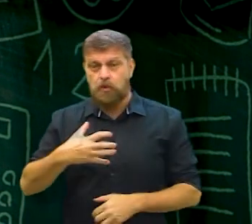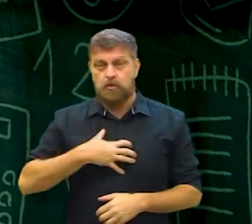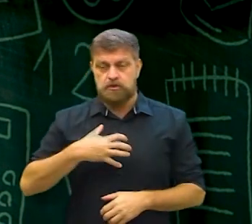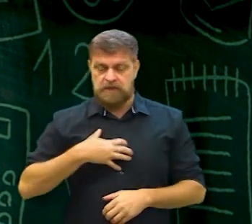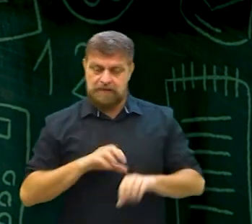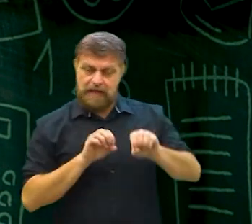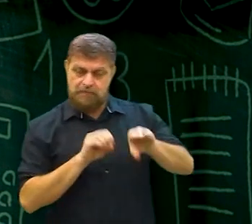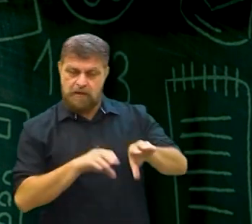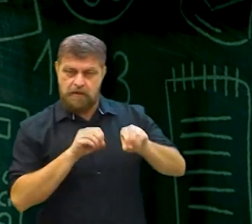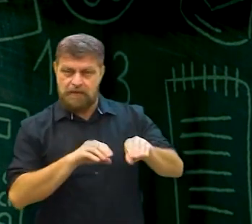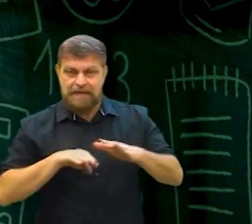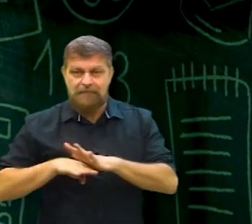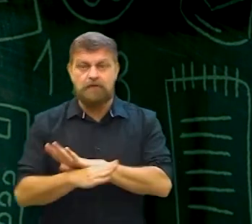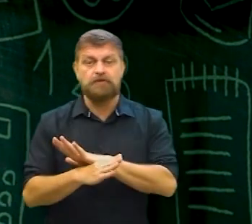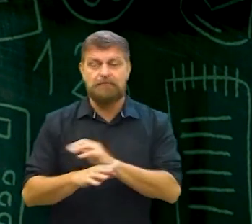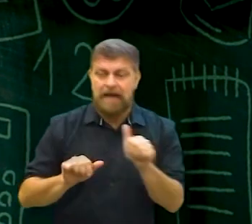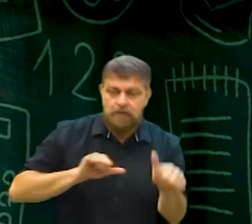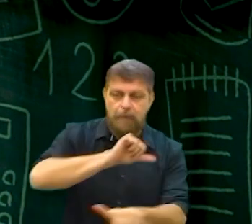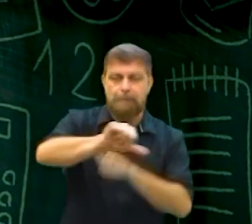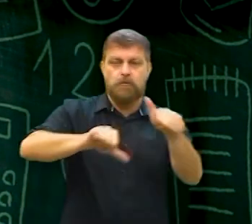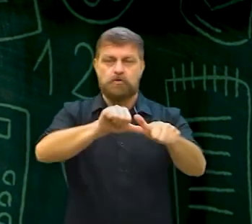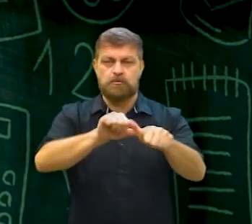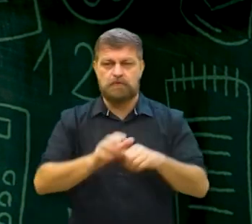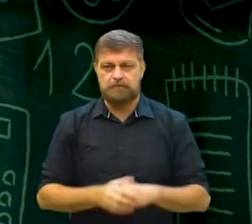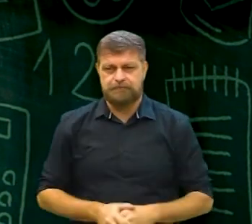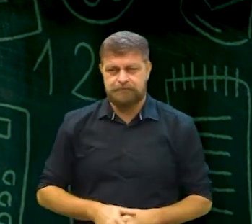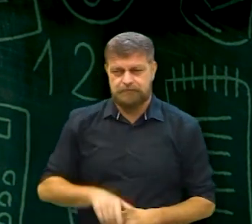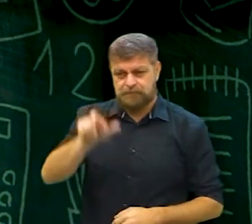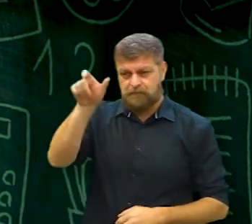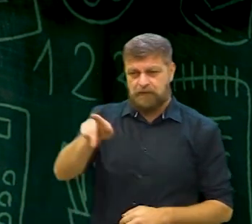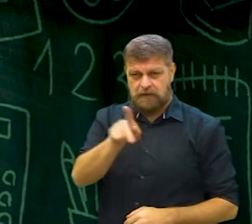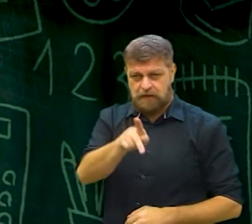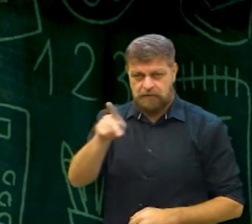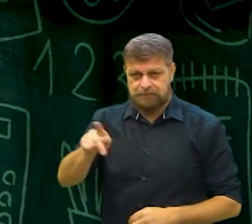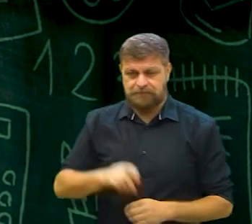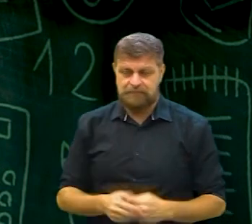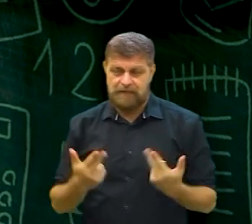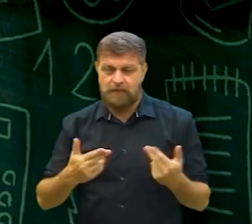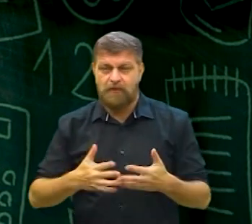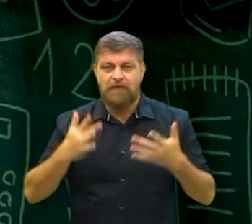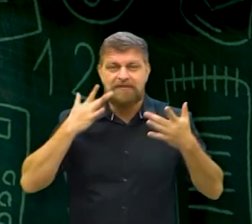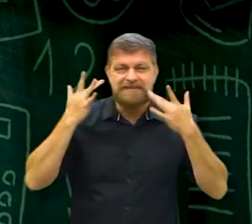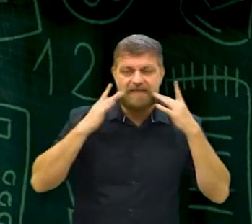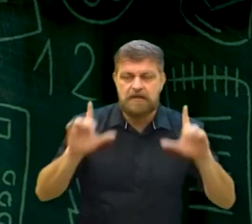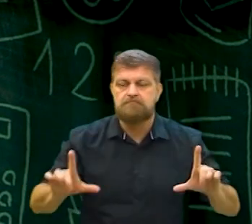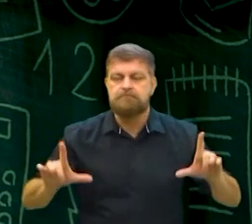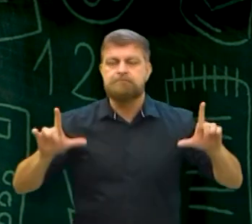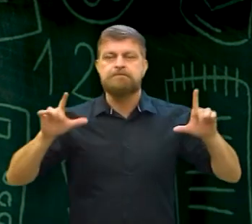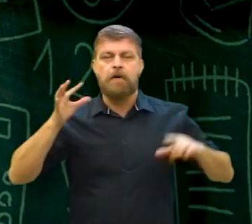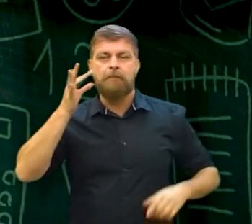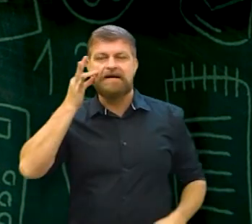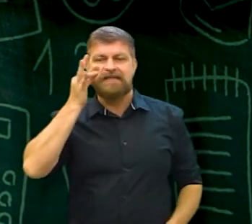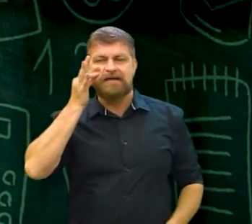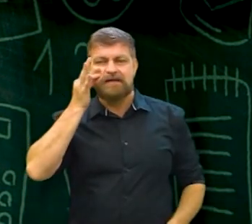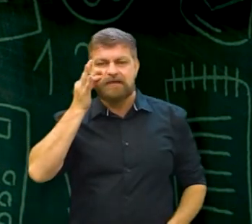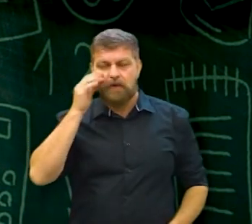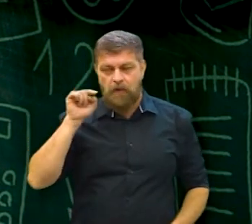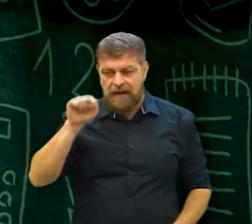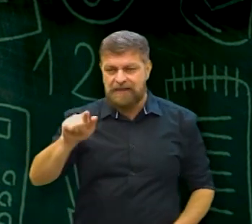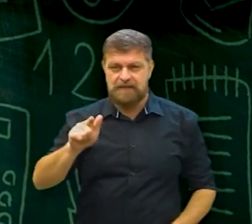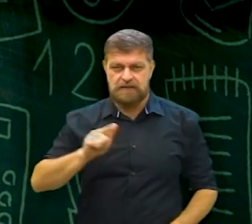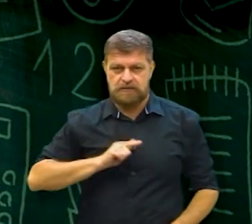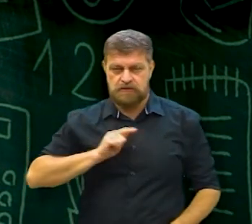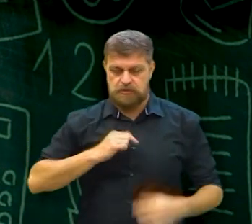a plataforma com a qual eles sempre trabalhavam. Eles eram atores de teatro. Eles eram atores